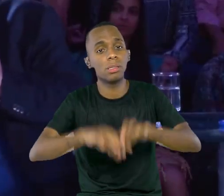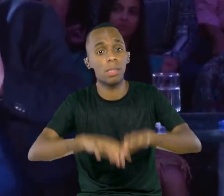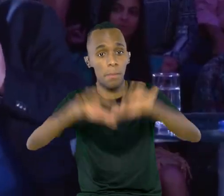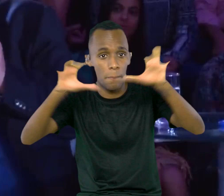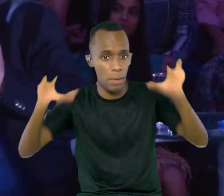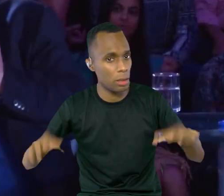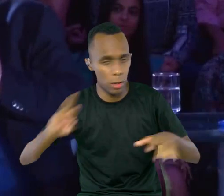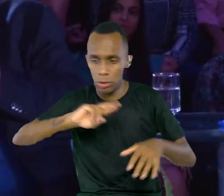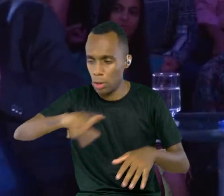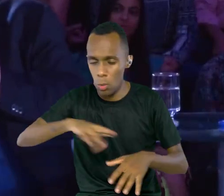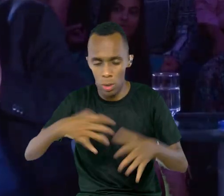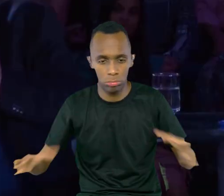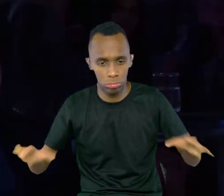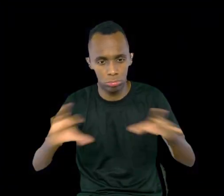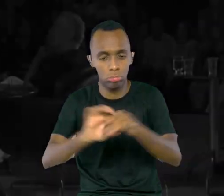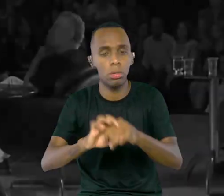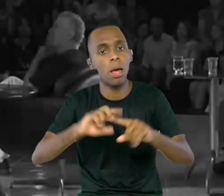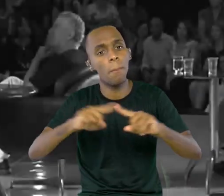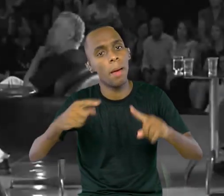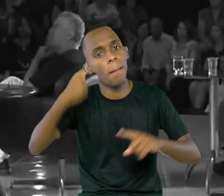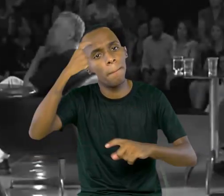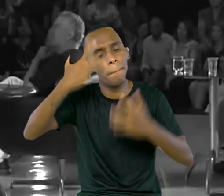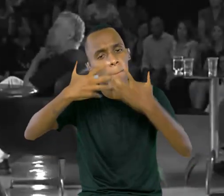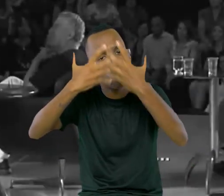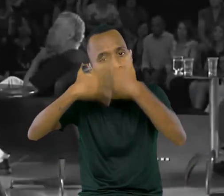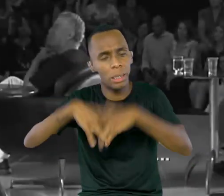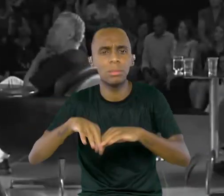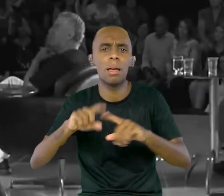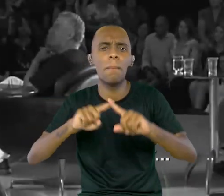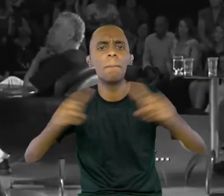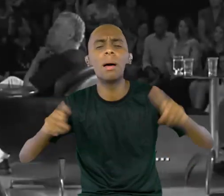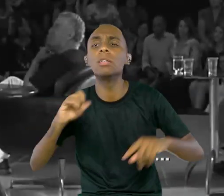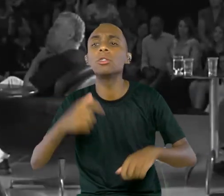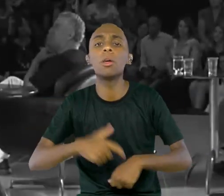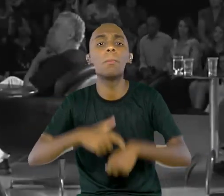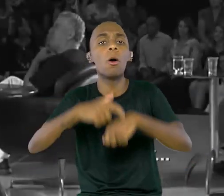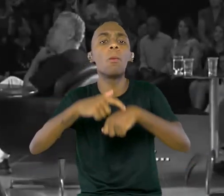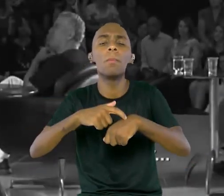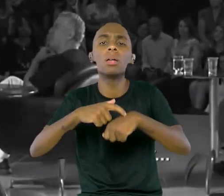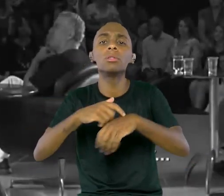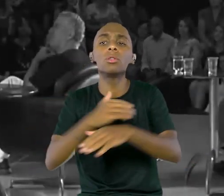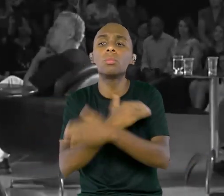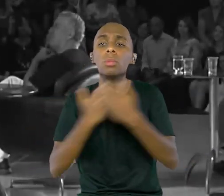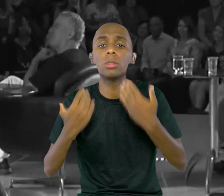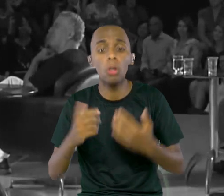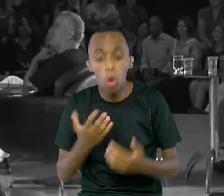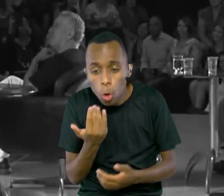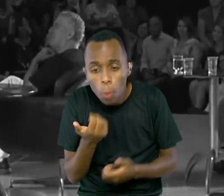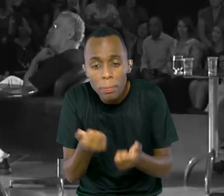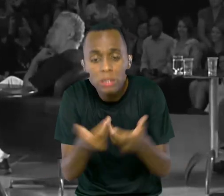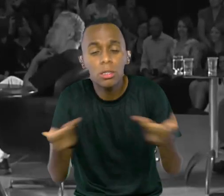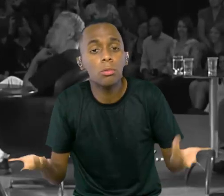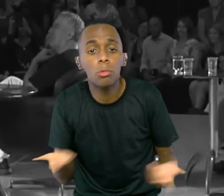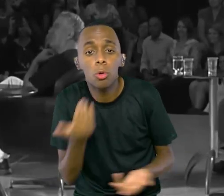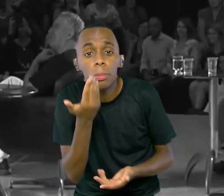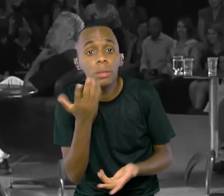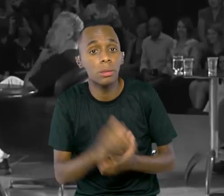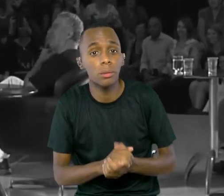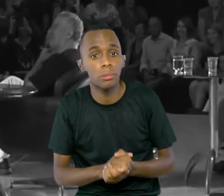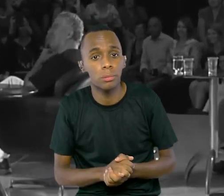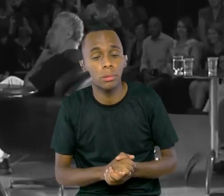de separação e não de junção. Mas ele pensa por dentro, ué, que hora que o defunto vai sair para comer essa